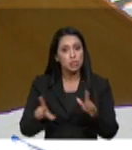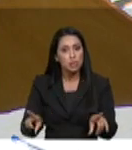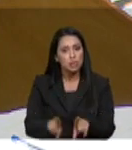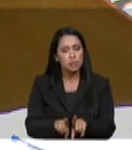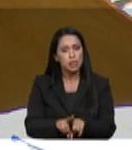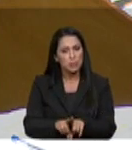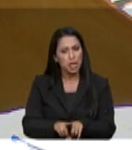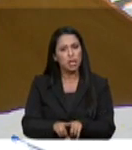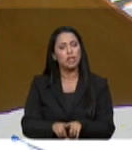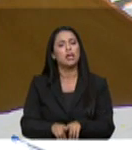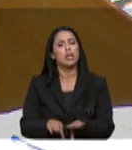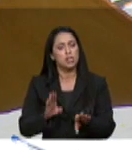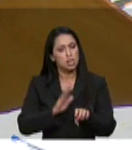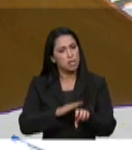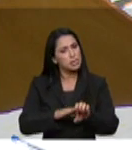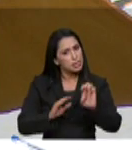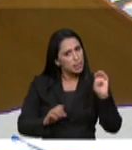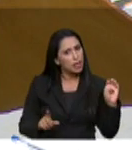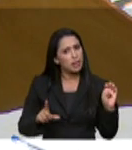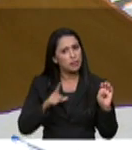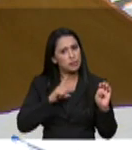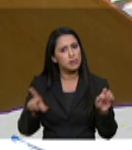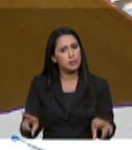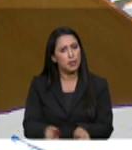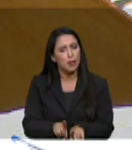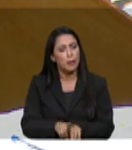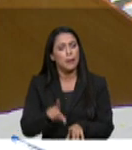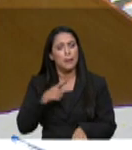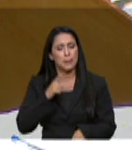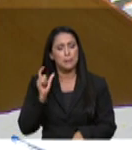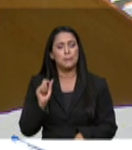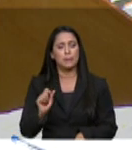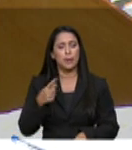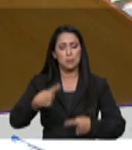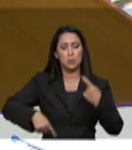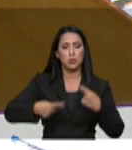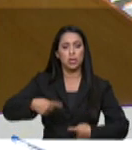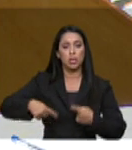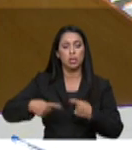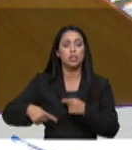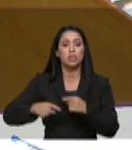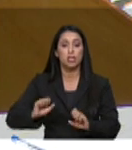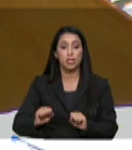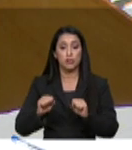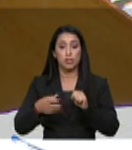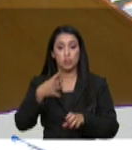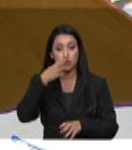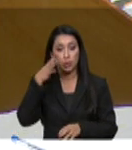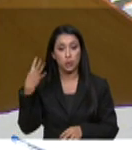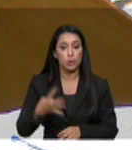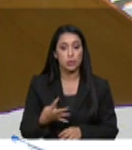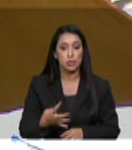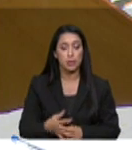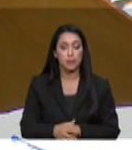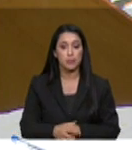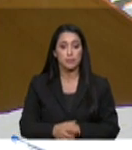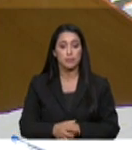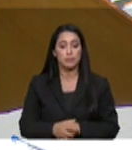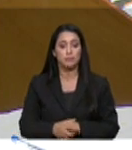inclusive de esquerda e logo em tese de espectro político Teoricamente oposto ao defendido pelo acusado